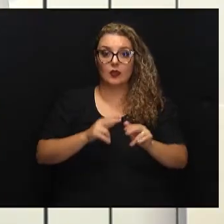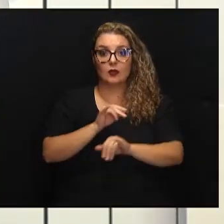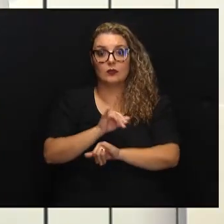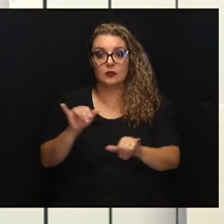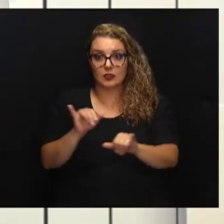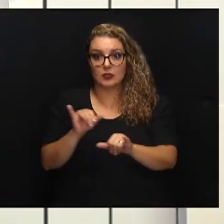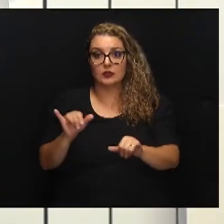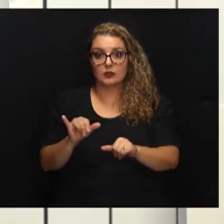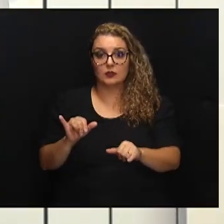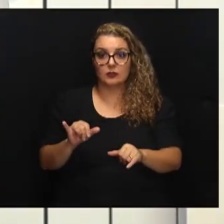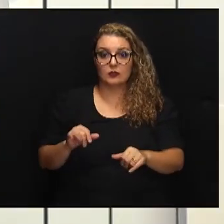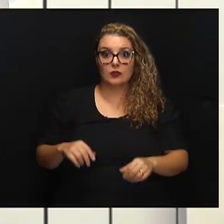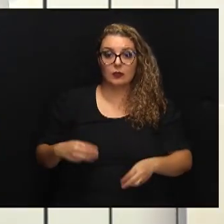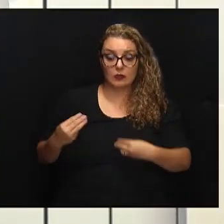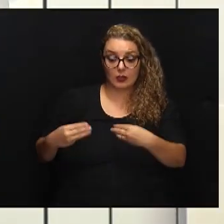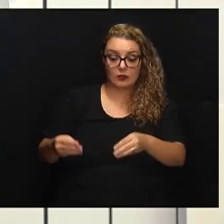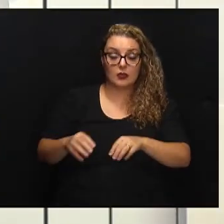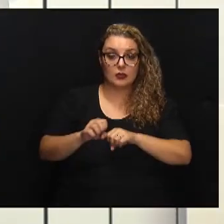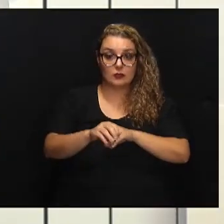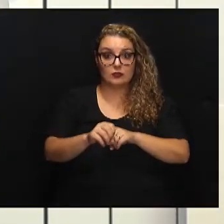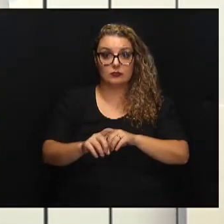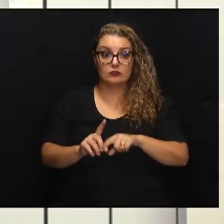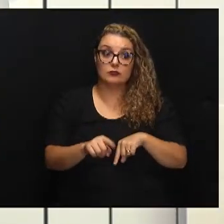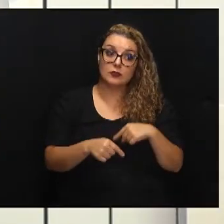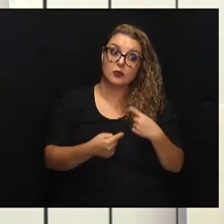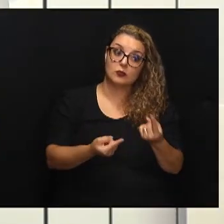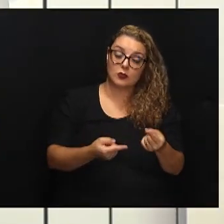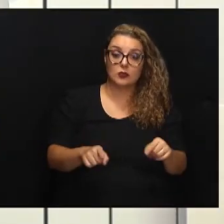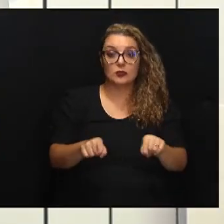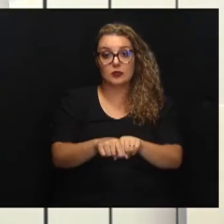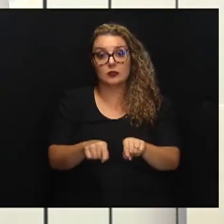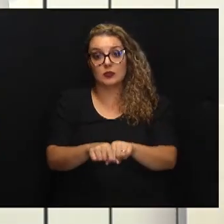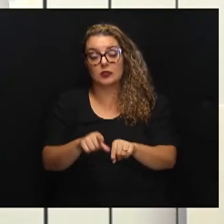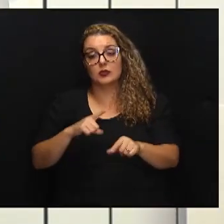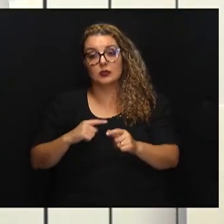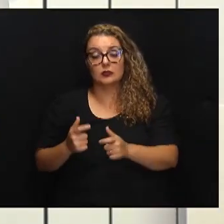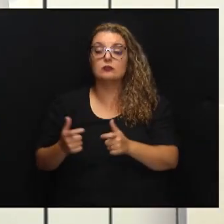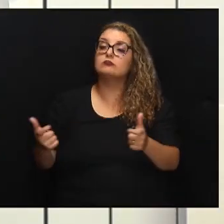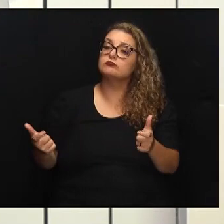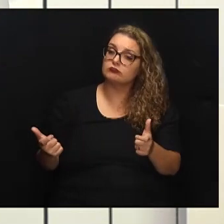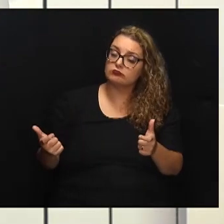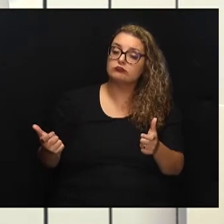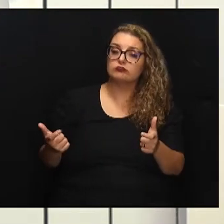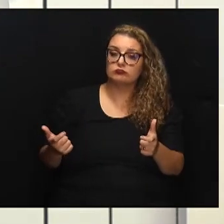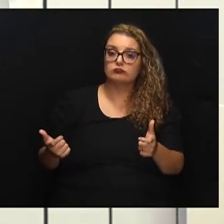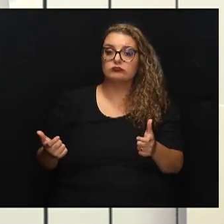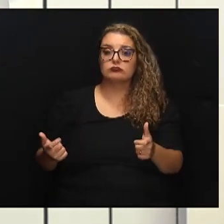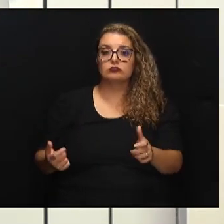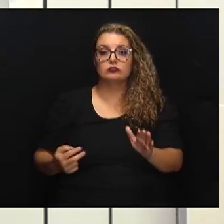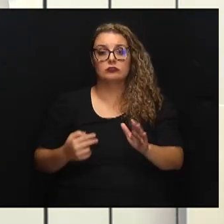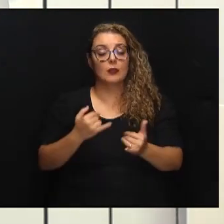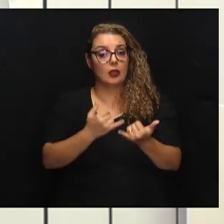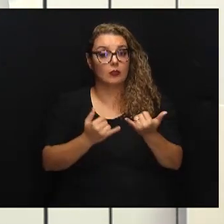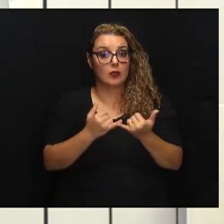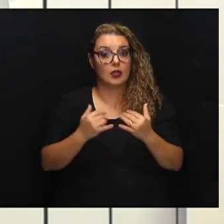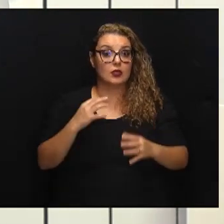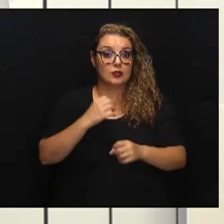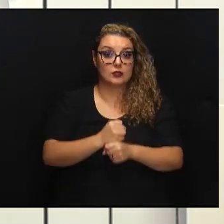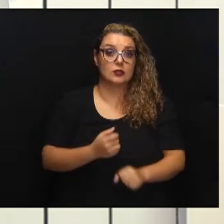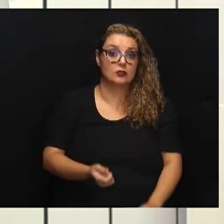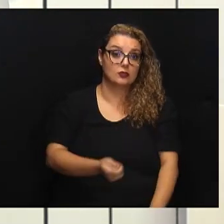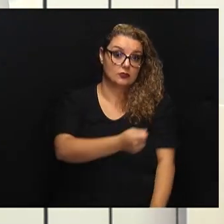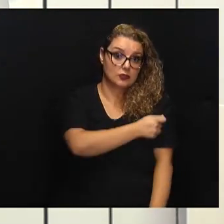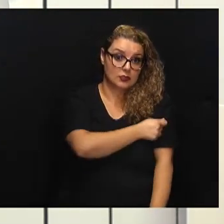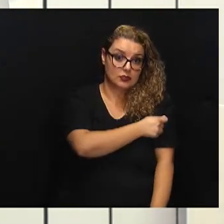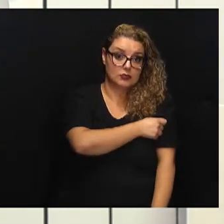pelo Ministério da Educação. Por outro lado, houve um aumento significativo na média geral dos estudantes.